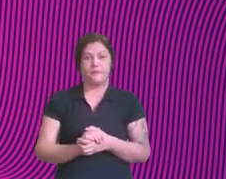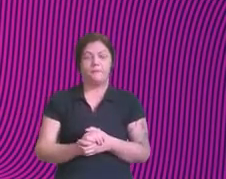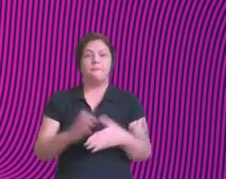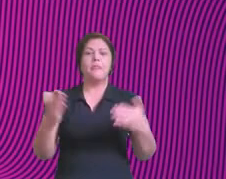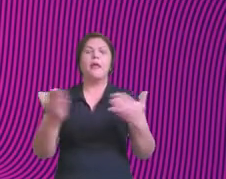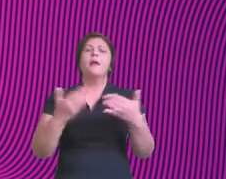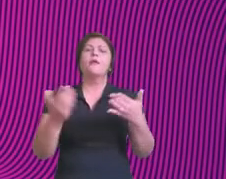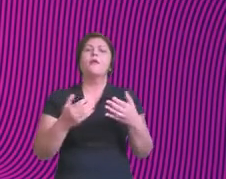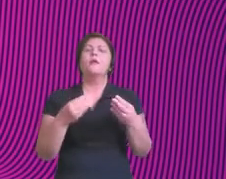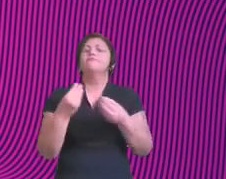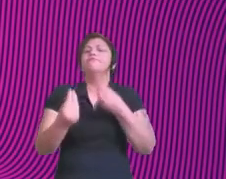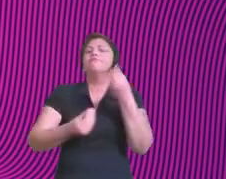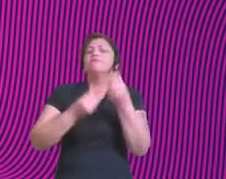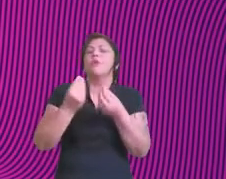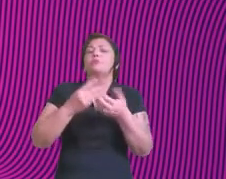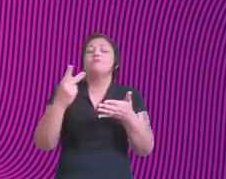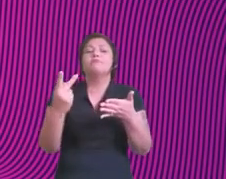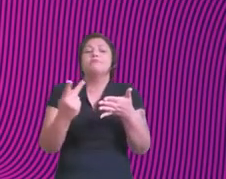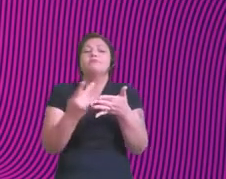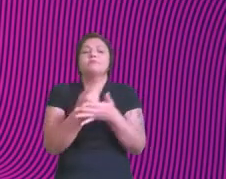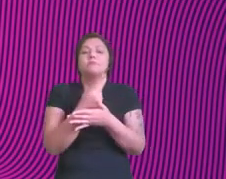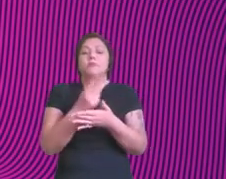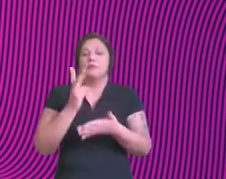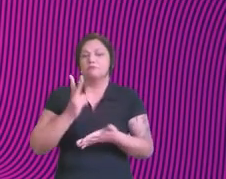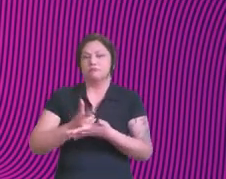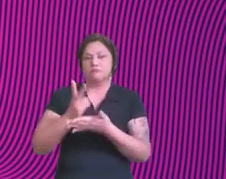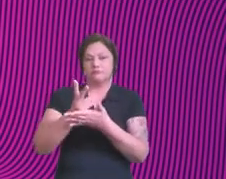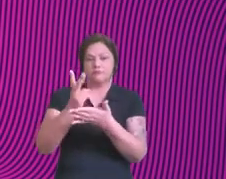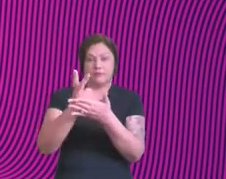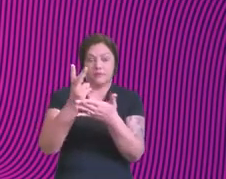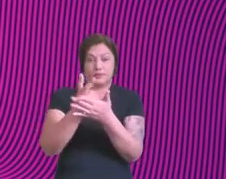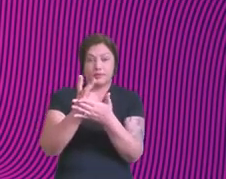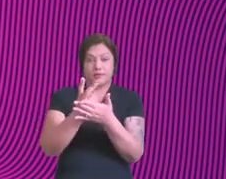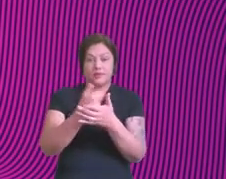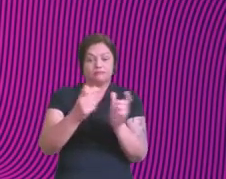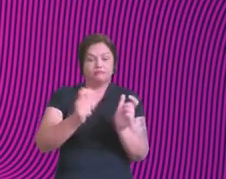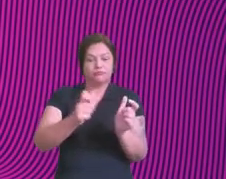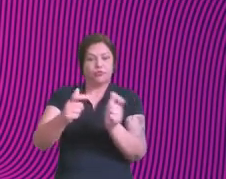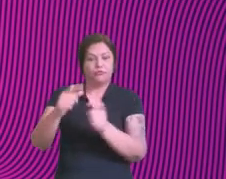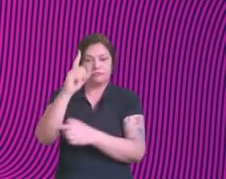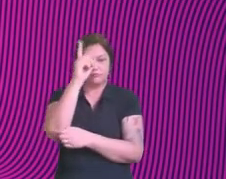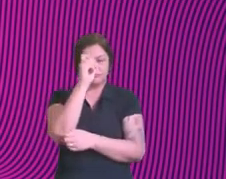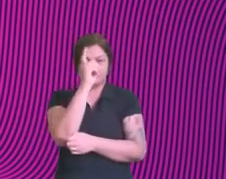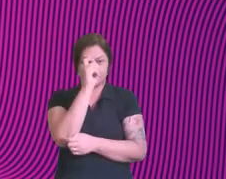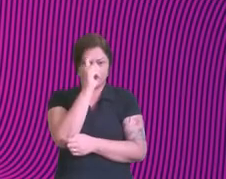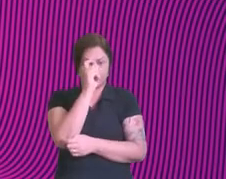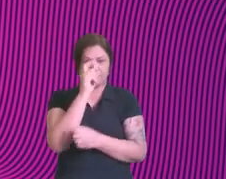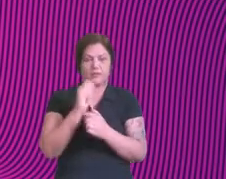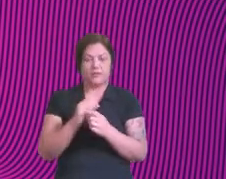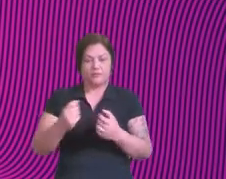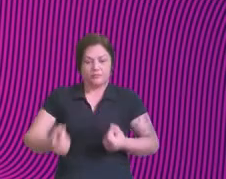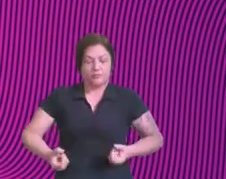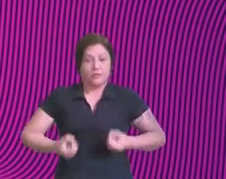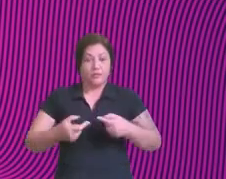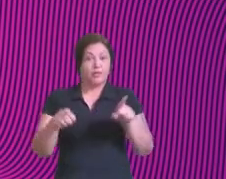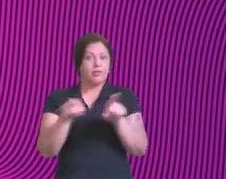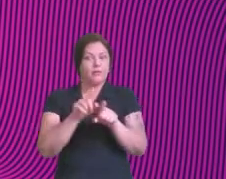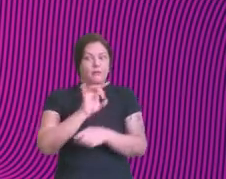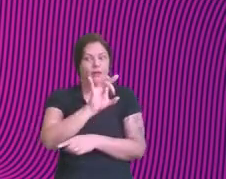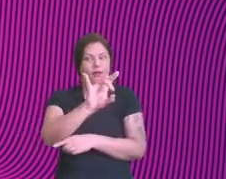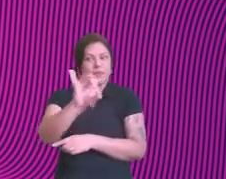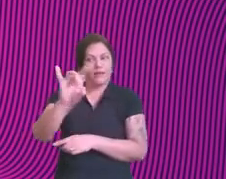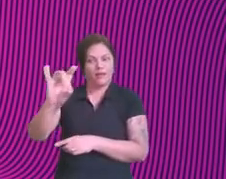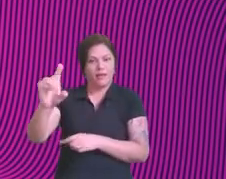atividade ocorre de forma regular em nossos centros de oncologia, semanalmente e por especialidade. Aqui